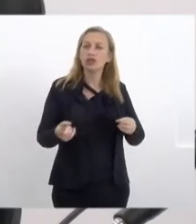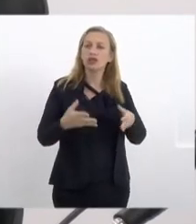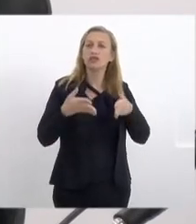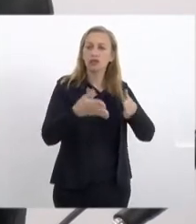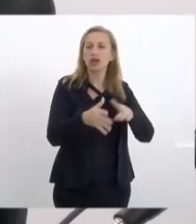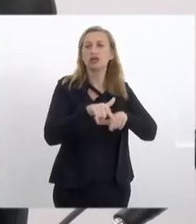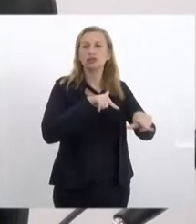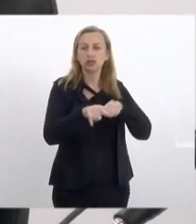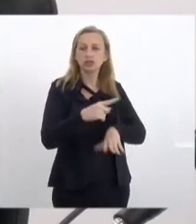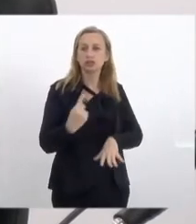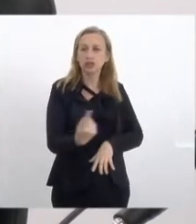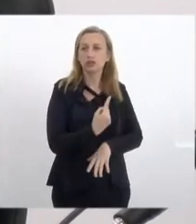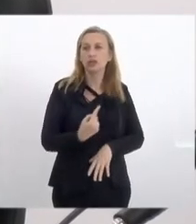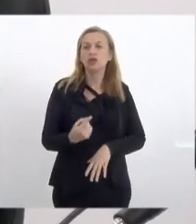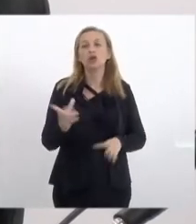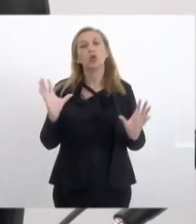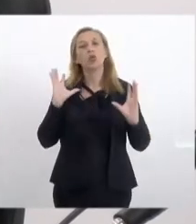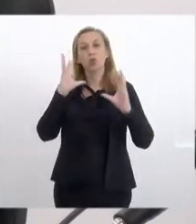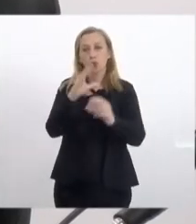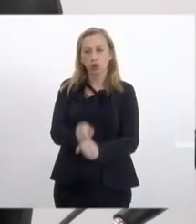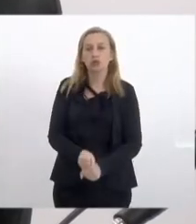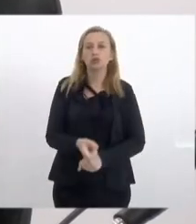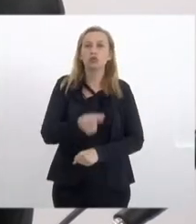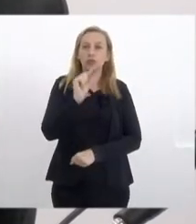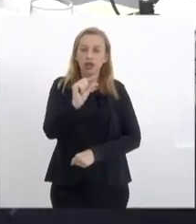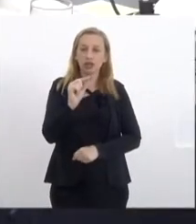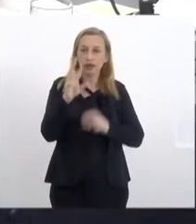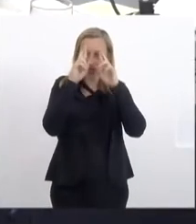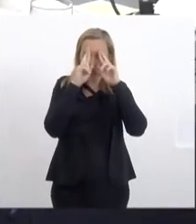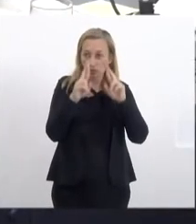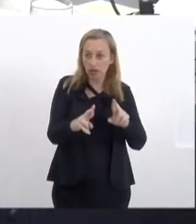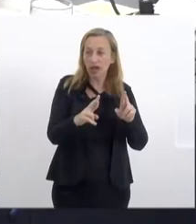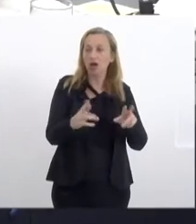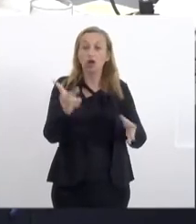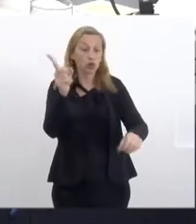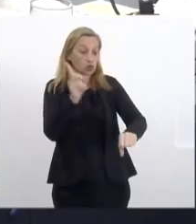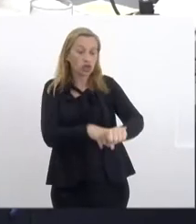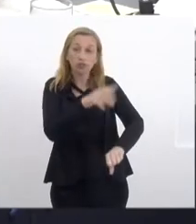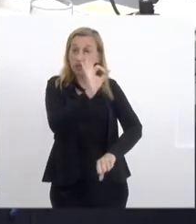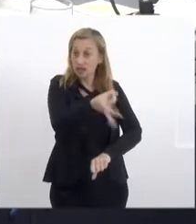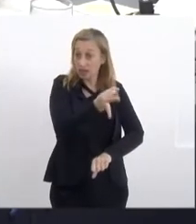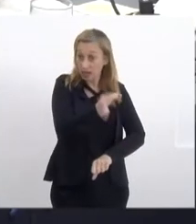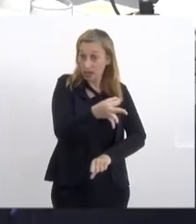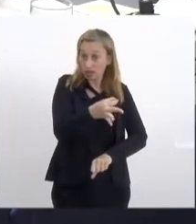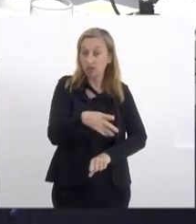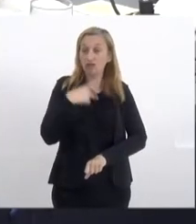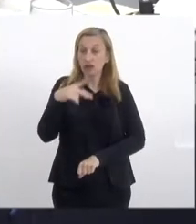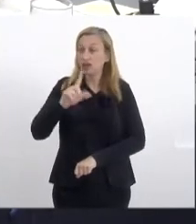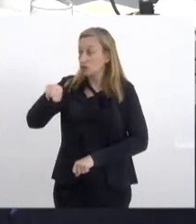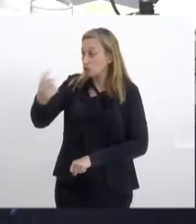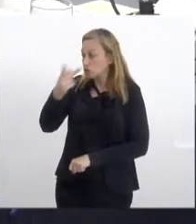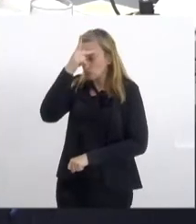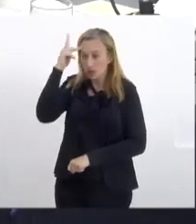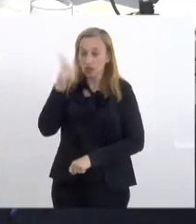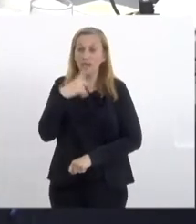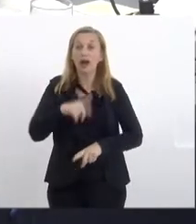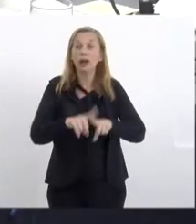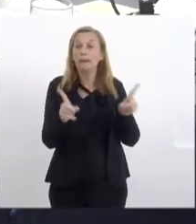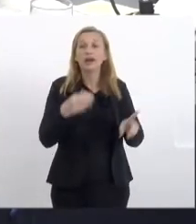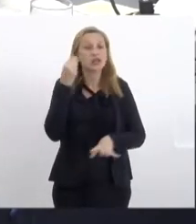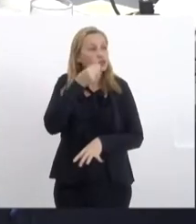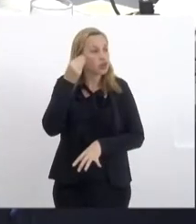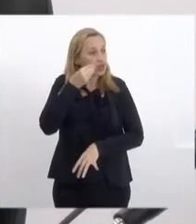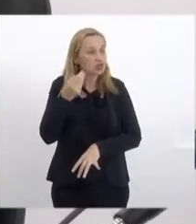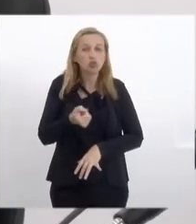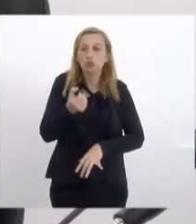foco. Fiz aqui um pequeno resumo para também respeitar aqui o tempo de fala, teria outros elementos para falar, mas é um pouco das